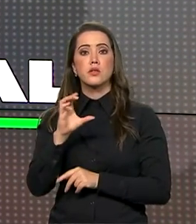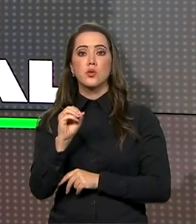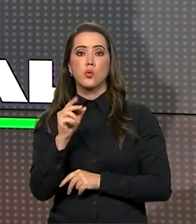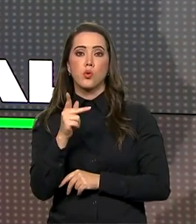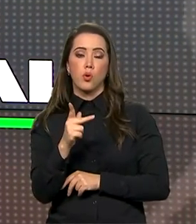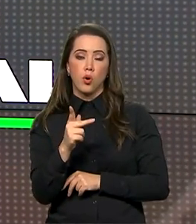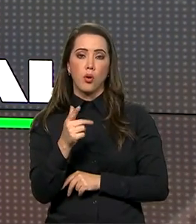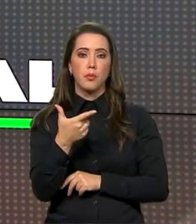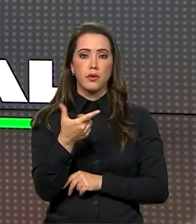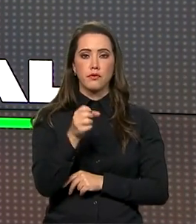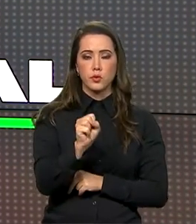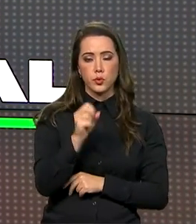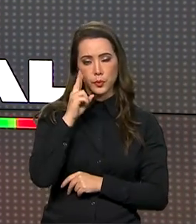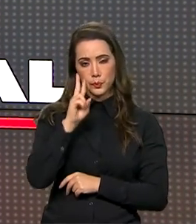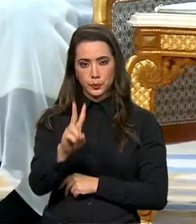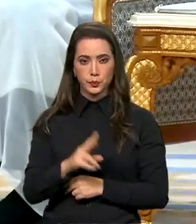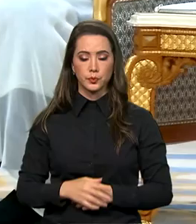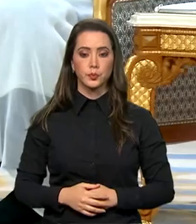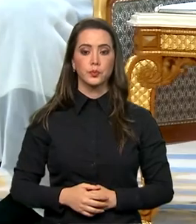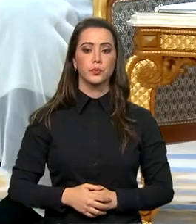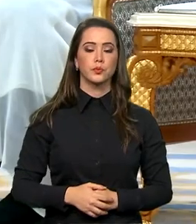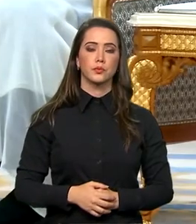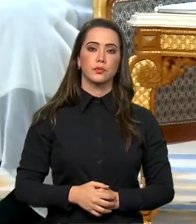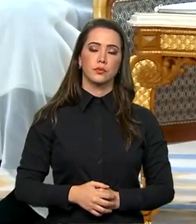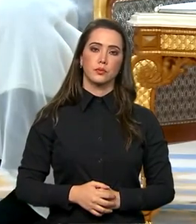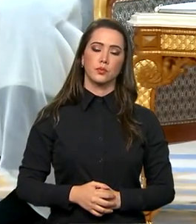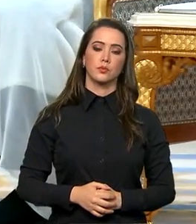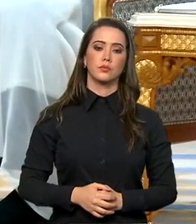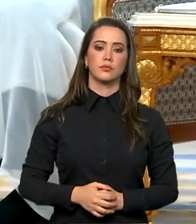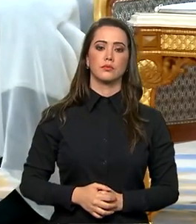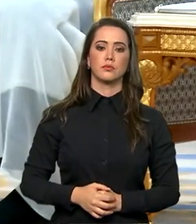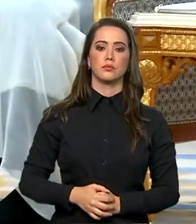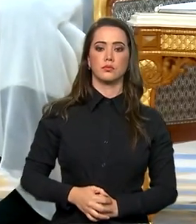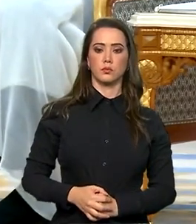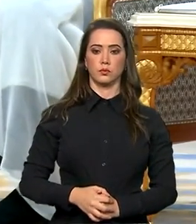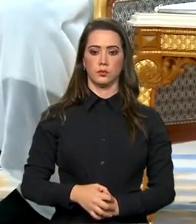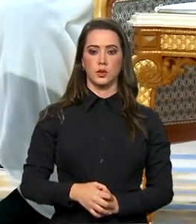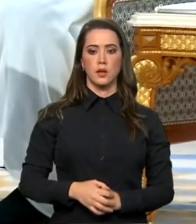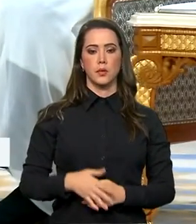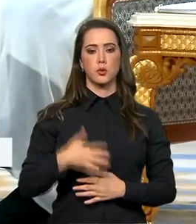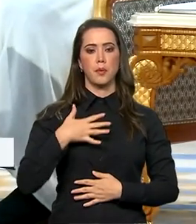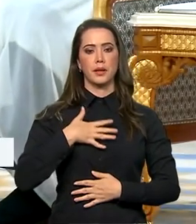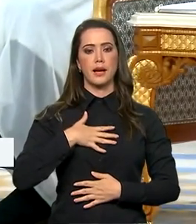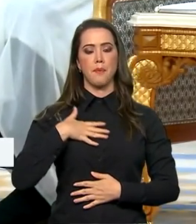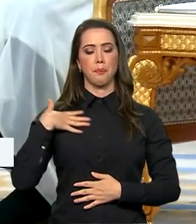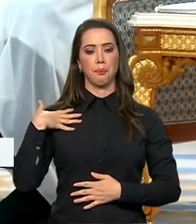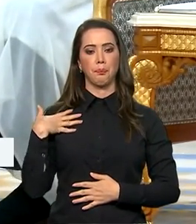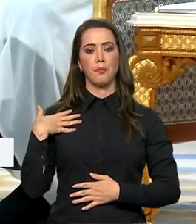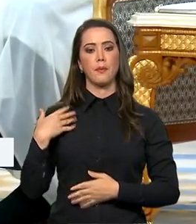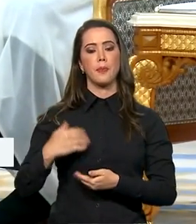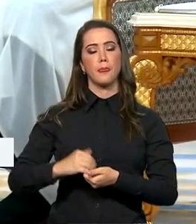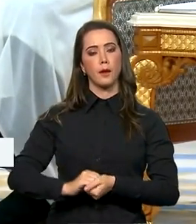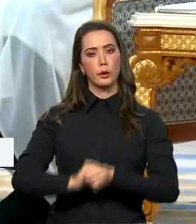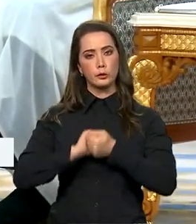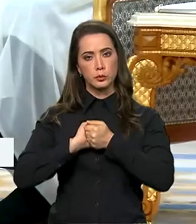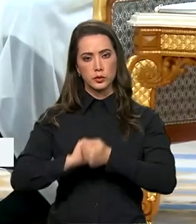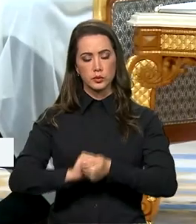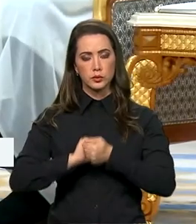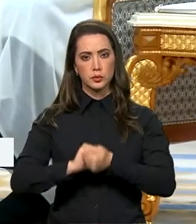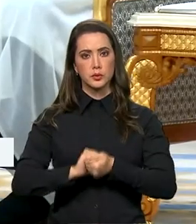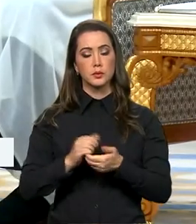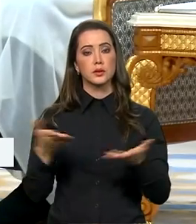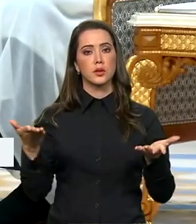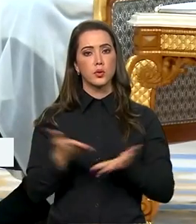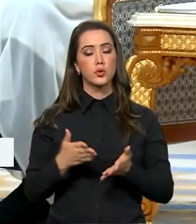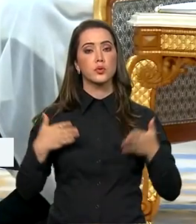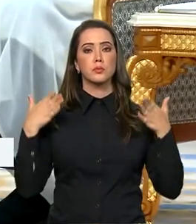COP28. Veja como foi. É uma honra poder estar aqui hoje e